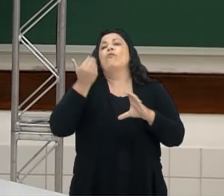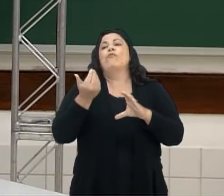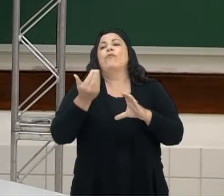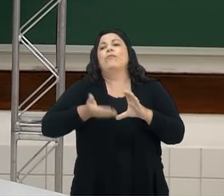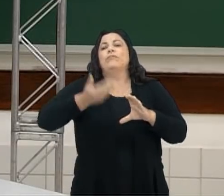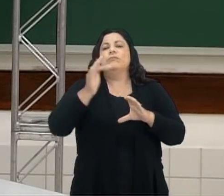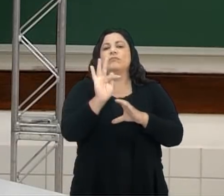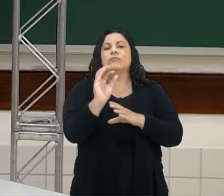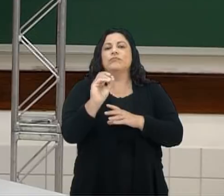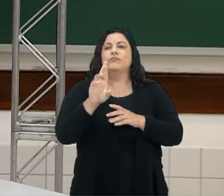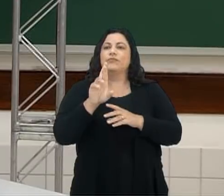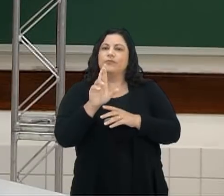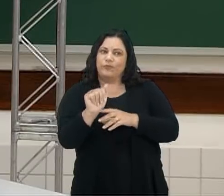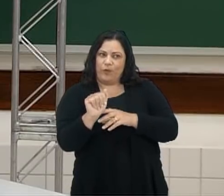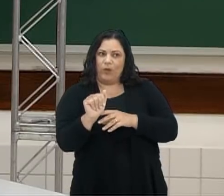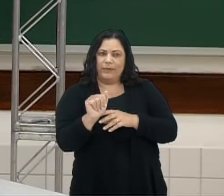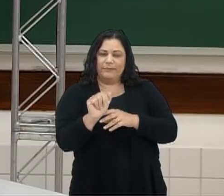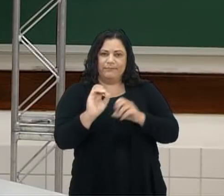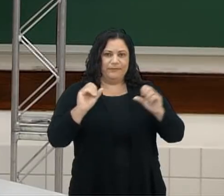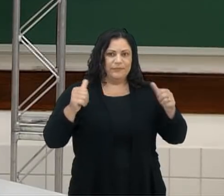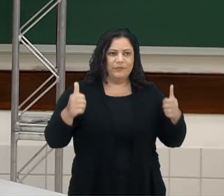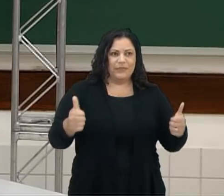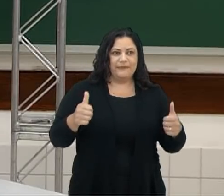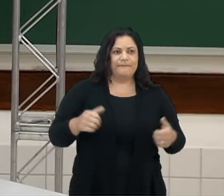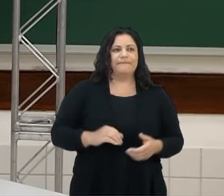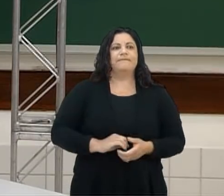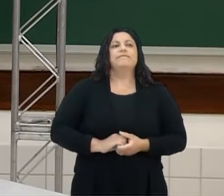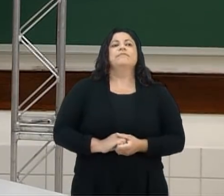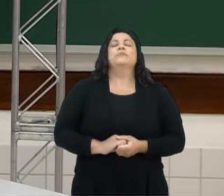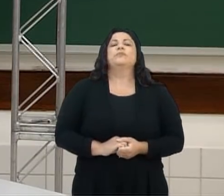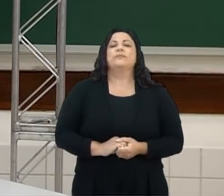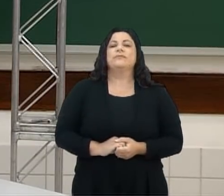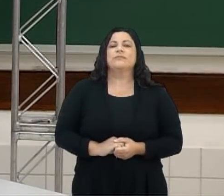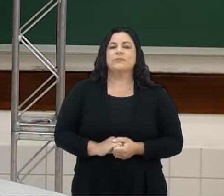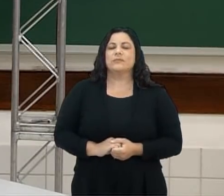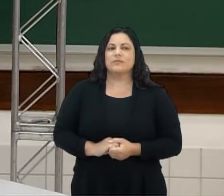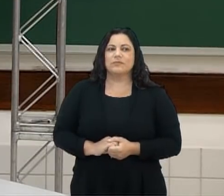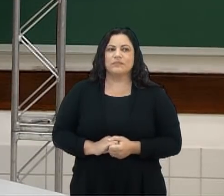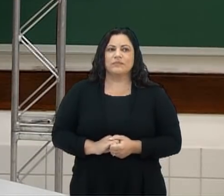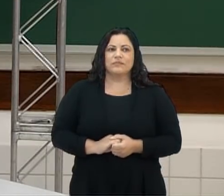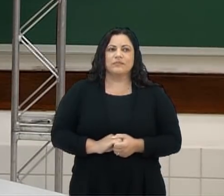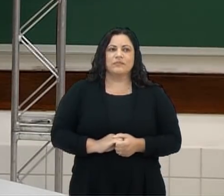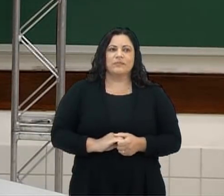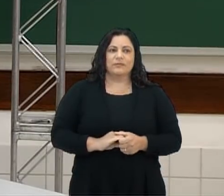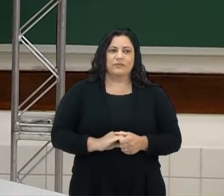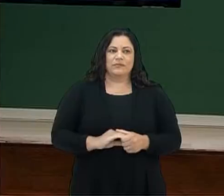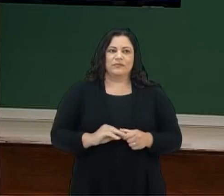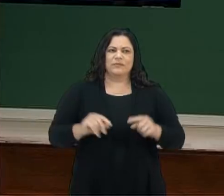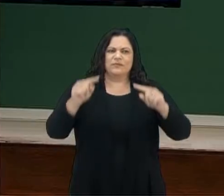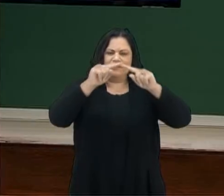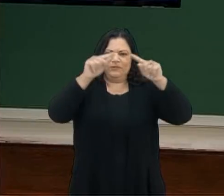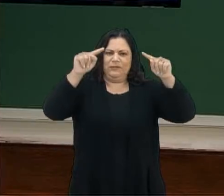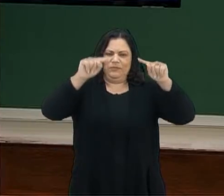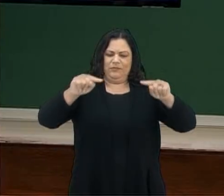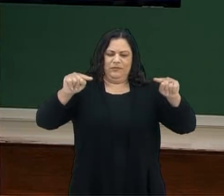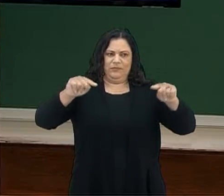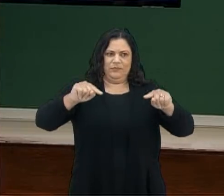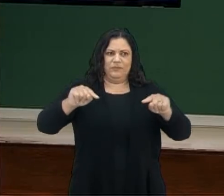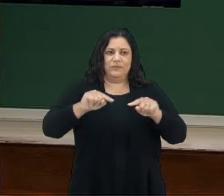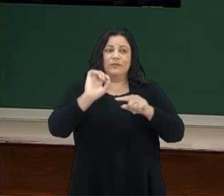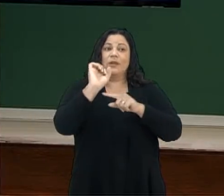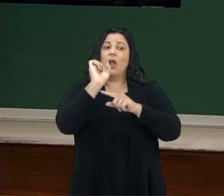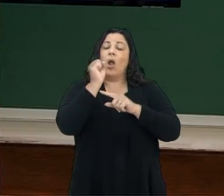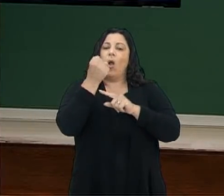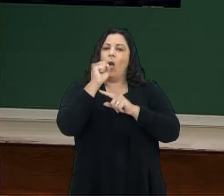polígono circunscrito, certo? Isso. Bom, voltando aqui só, esse daqui, como ele tem 8 lados, ele é